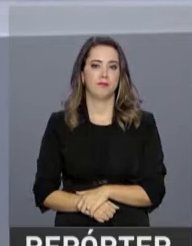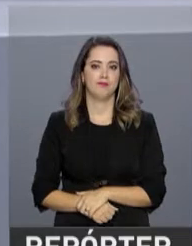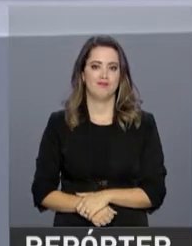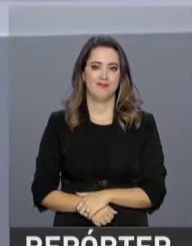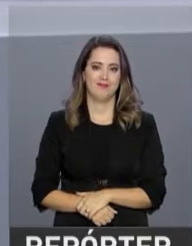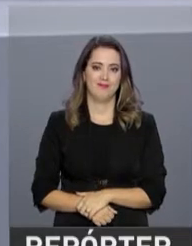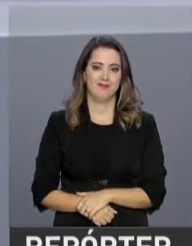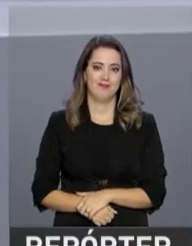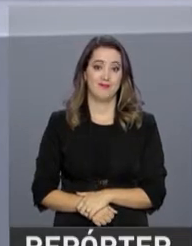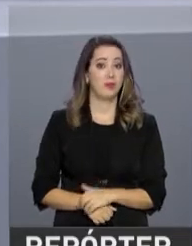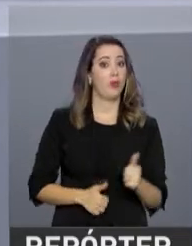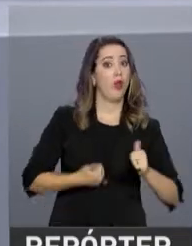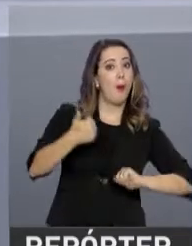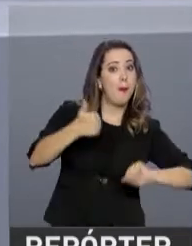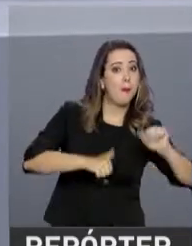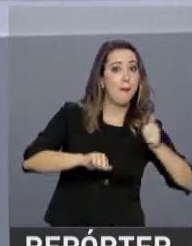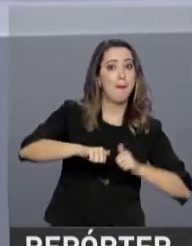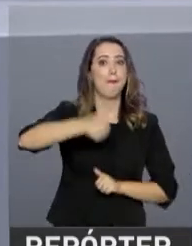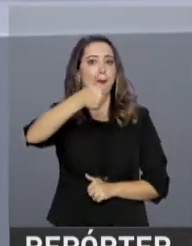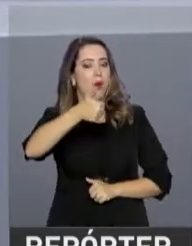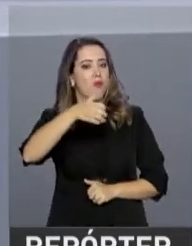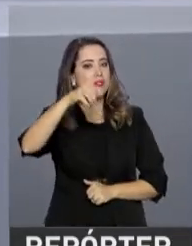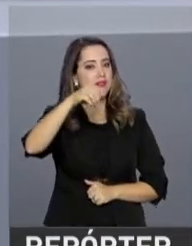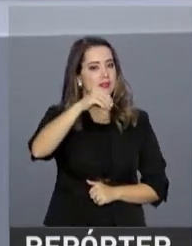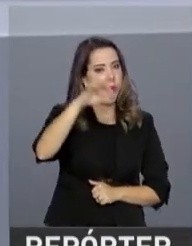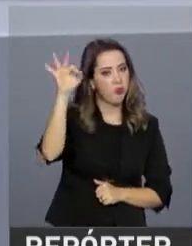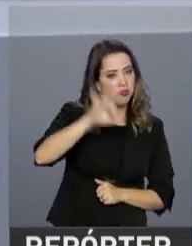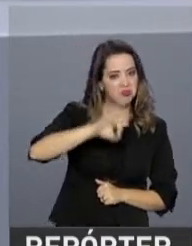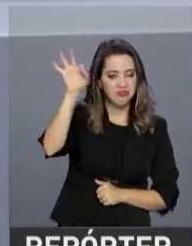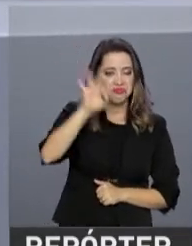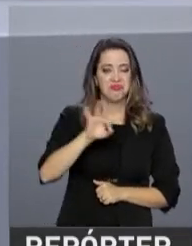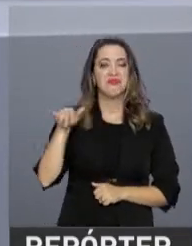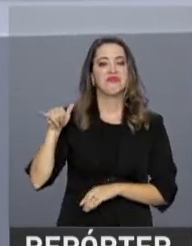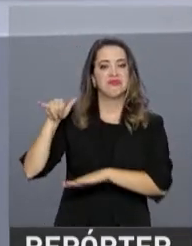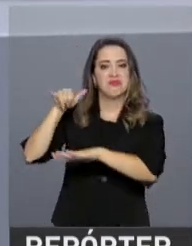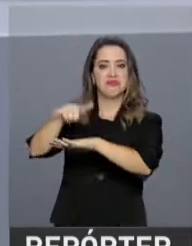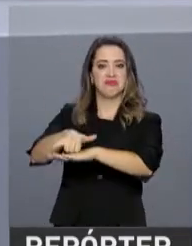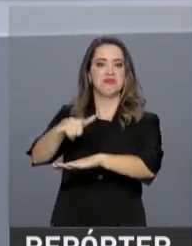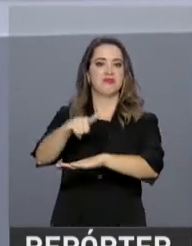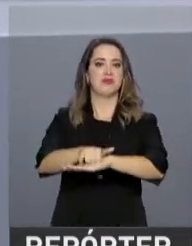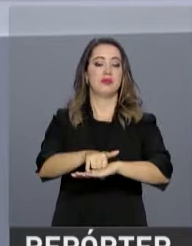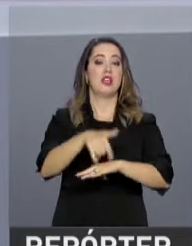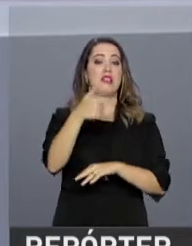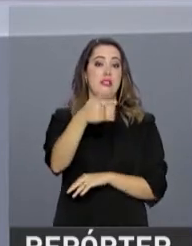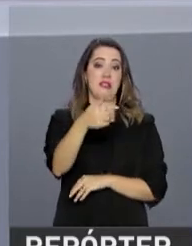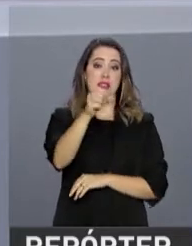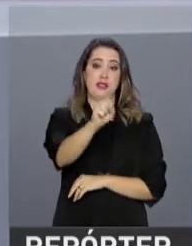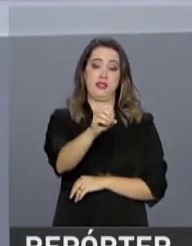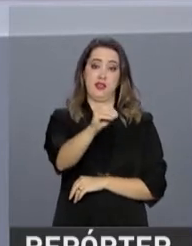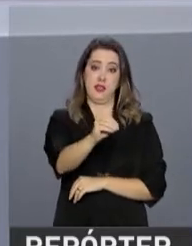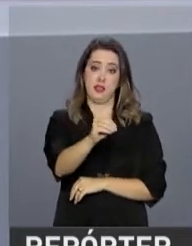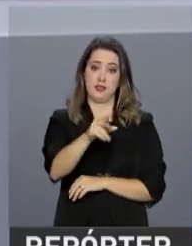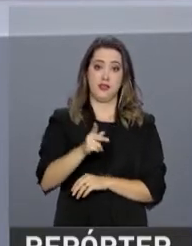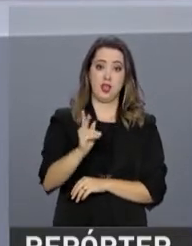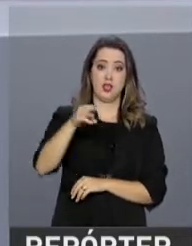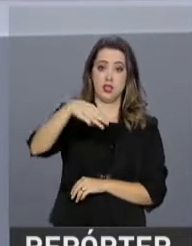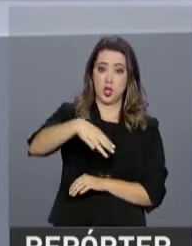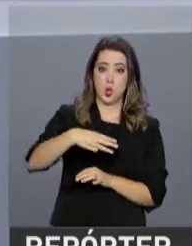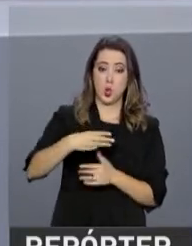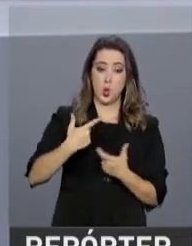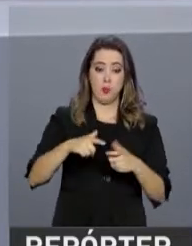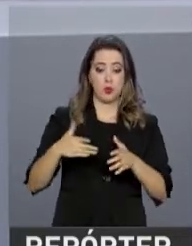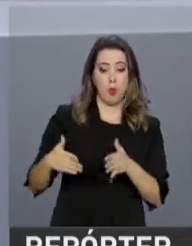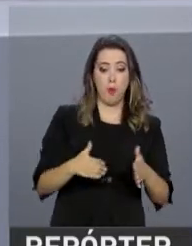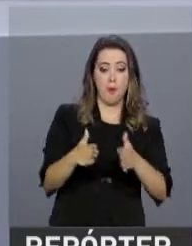aprovação de mais de 90% nos aeroportos do país 780 quilômetros de rodovias federais pavimentadas